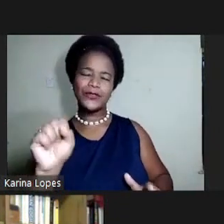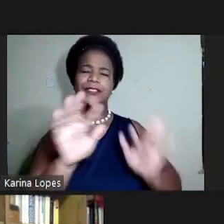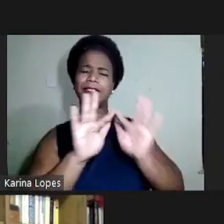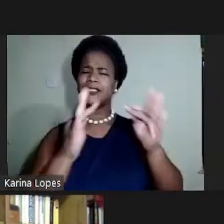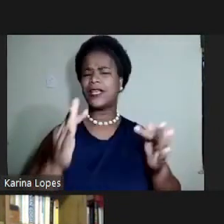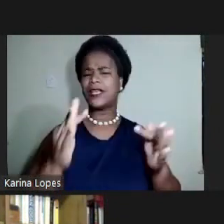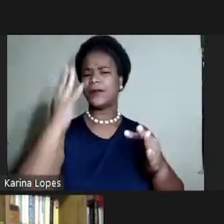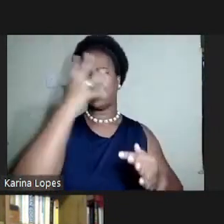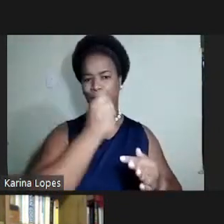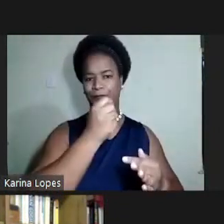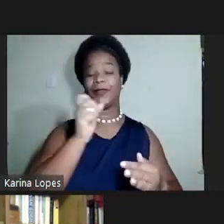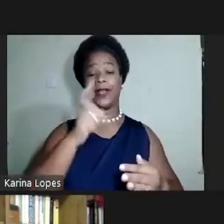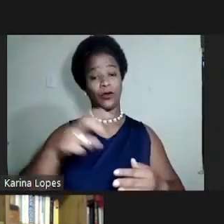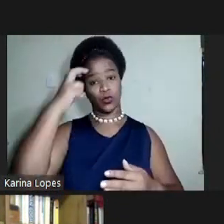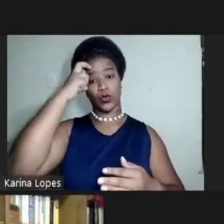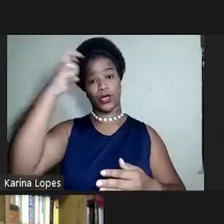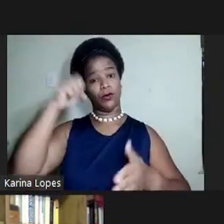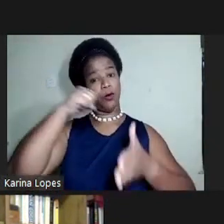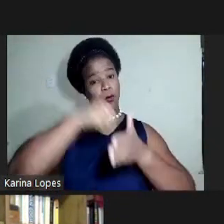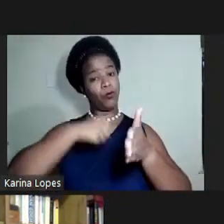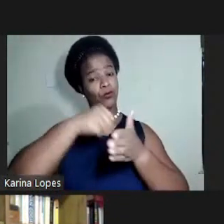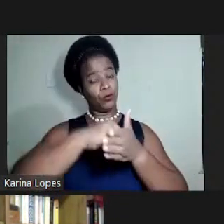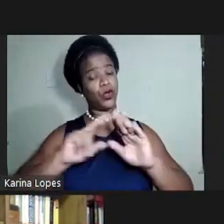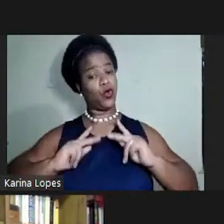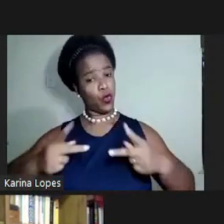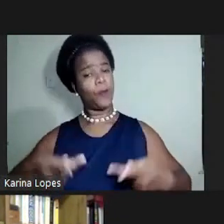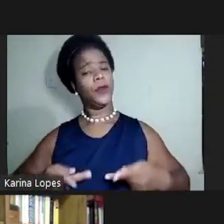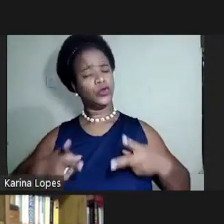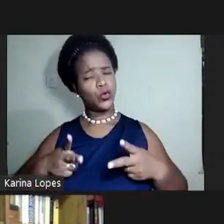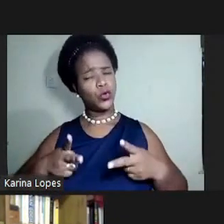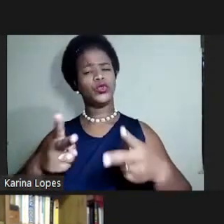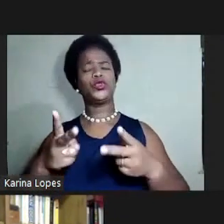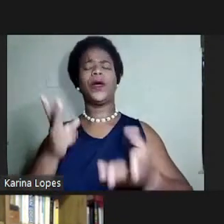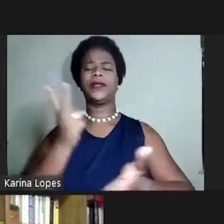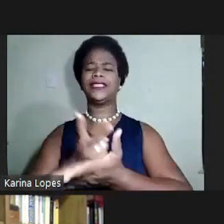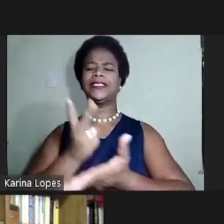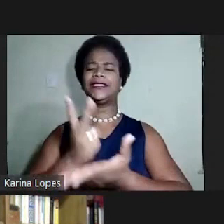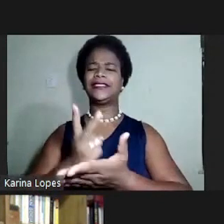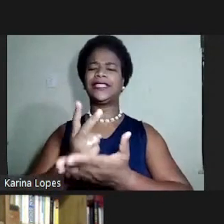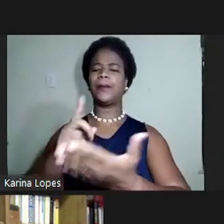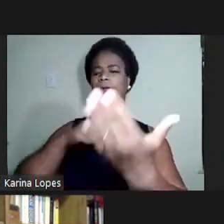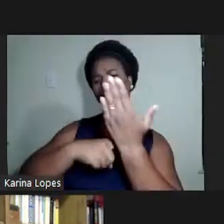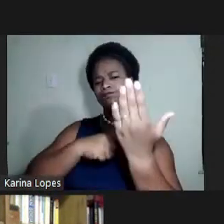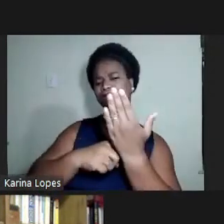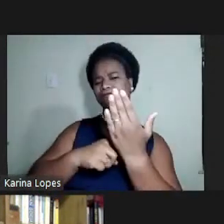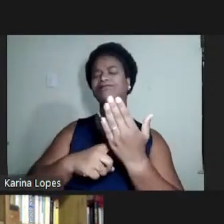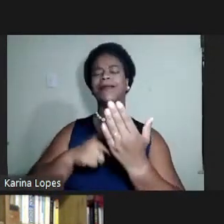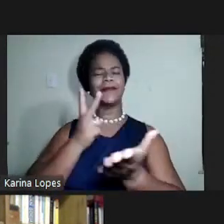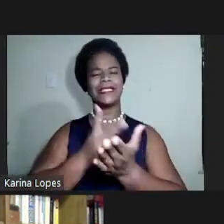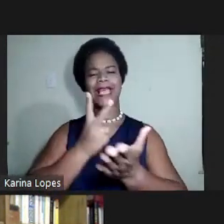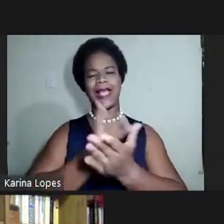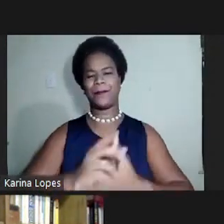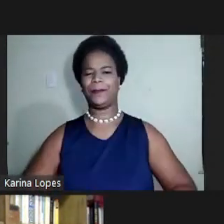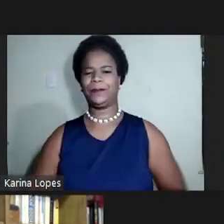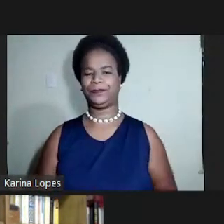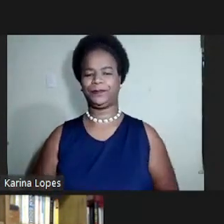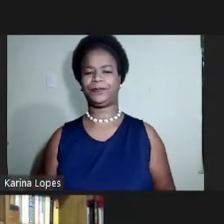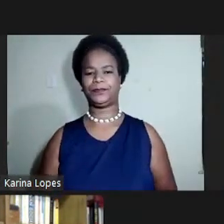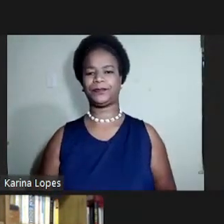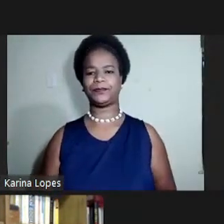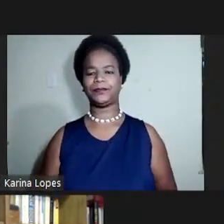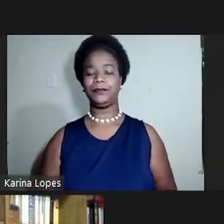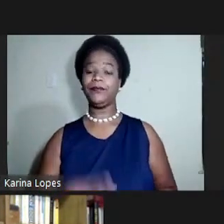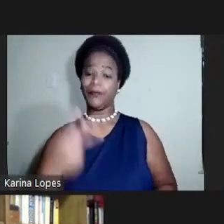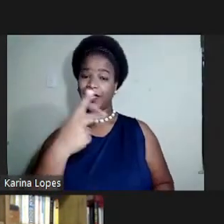e humanista nos alimentou e continuará nos alimentando aos poucos pelo bico. Dele herdamos o